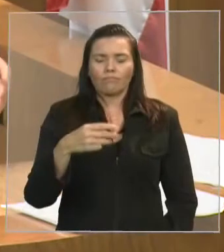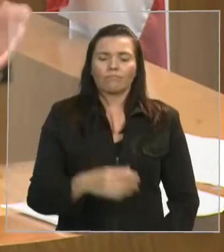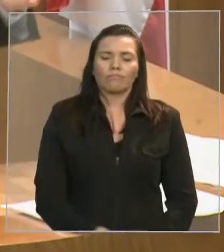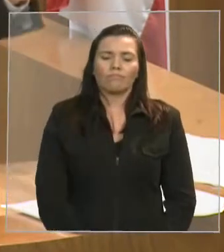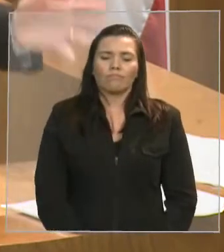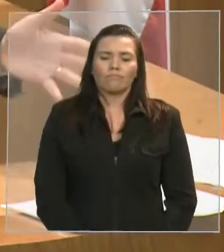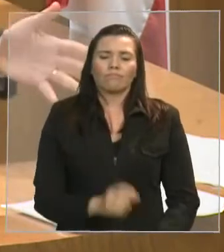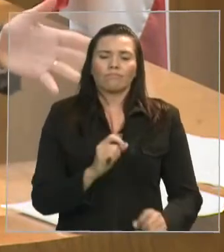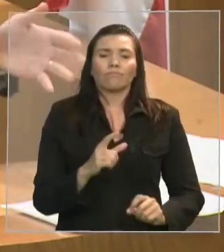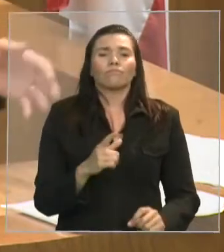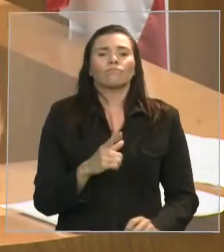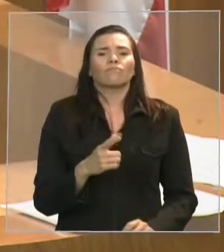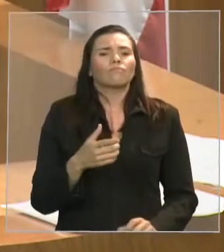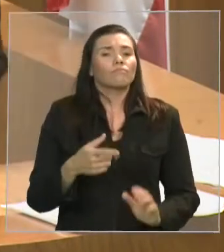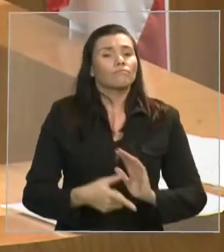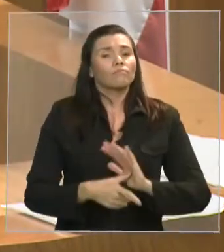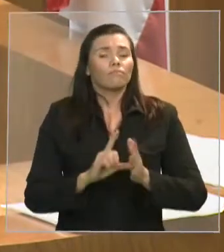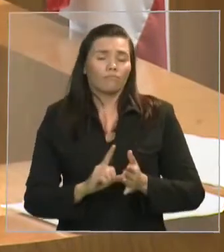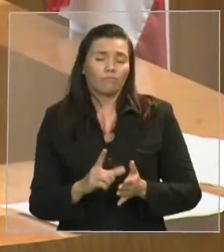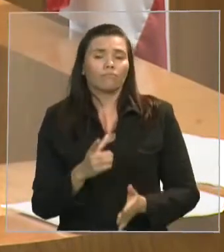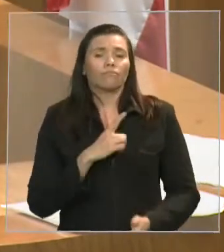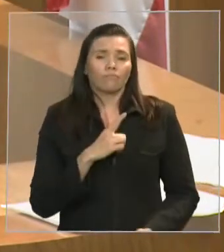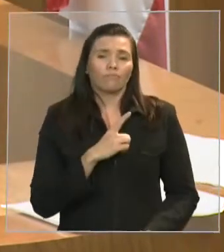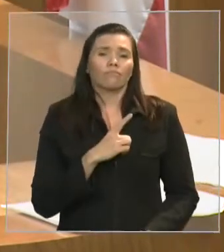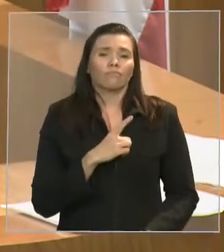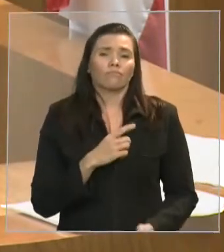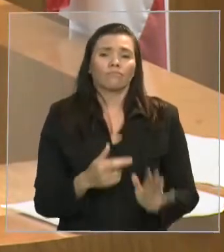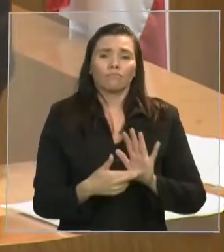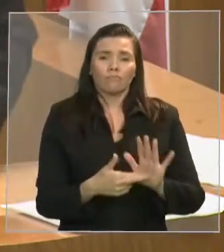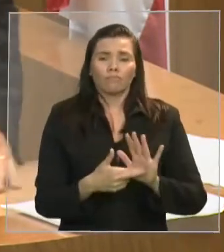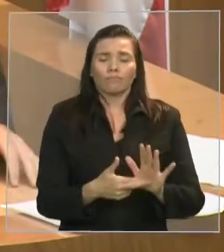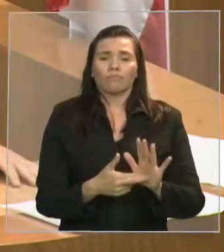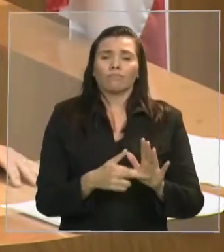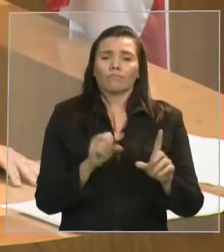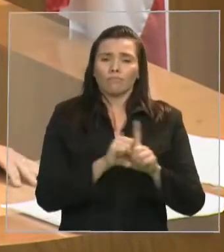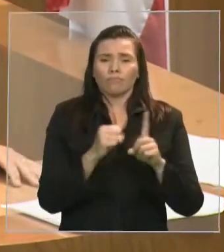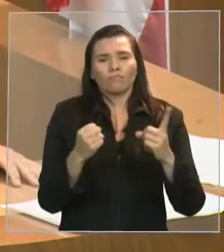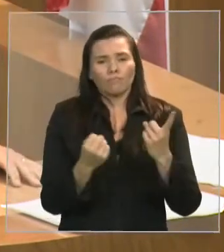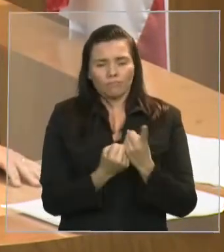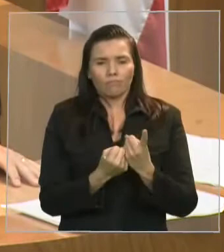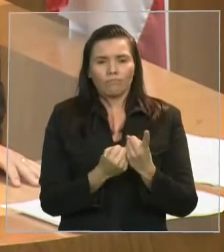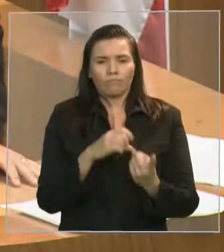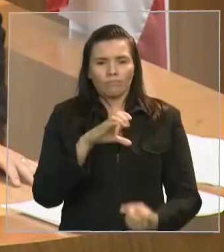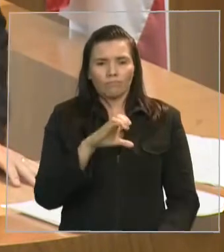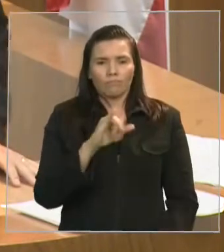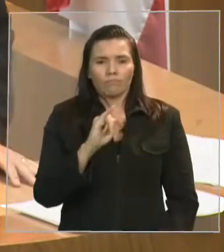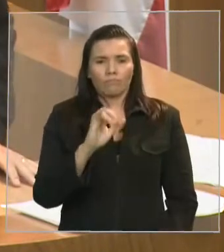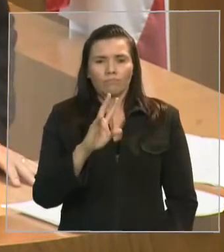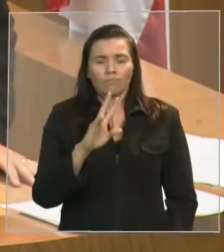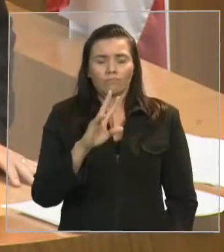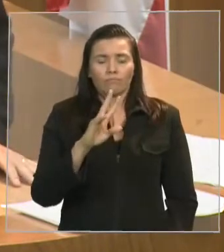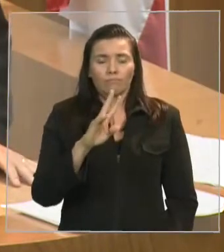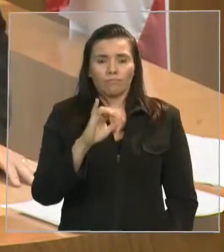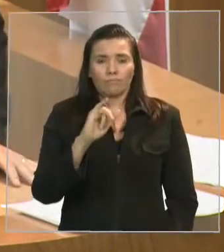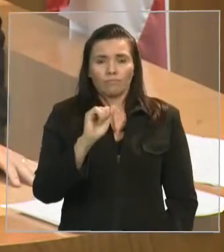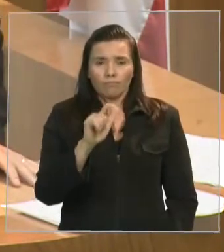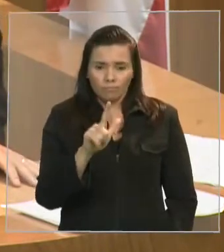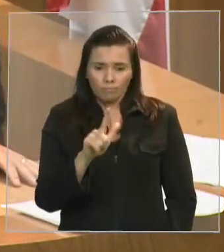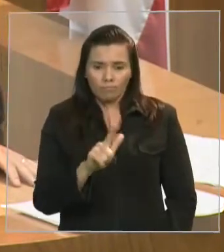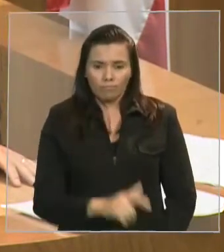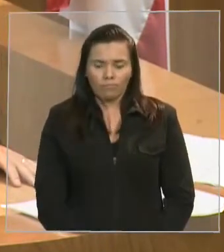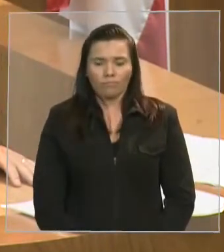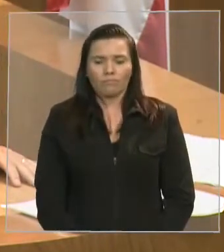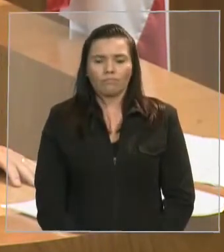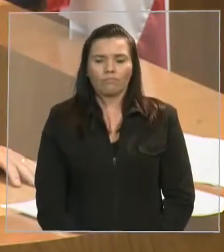Como o governador do Estado tem alergia a representantes da sociedade civil em conselhos que digam